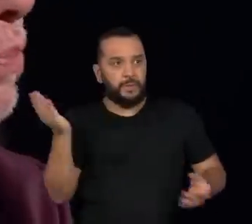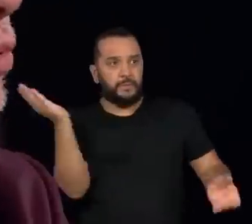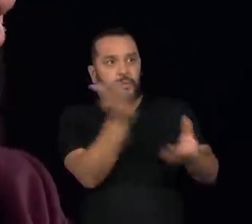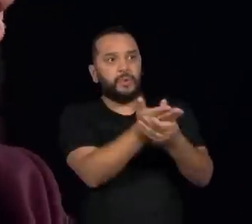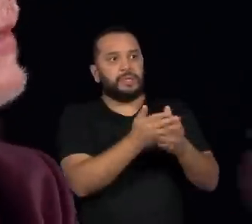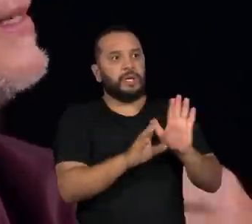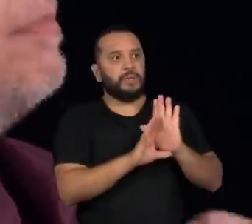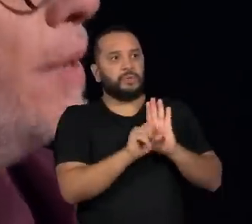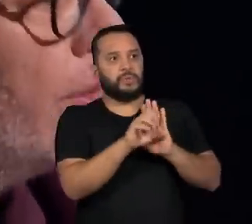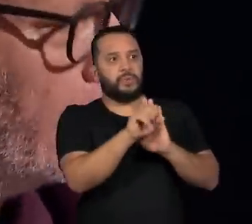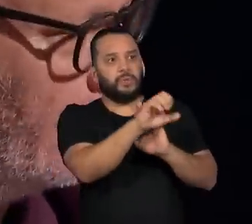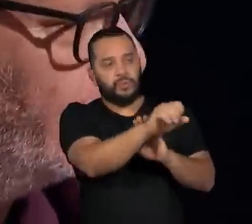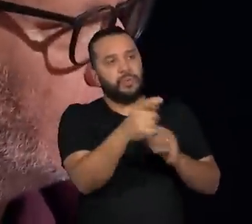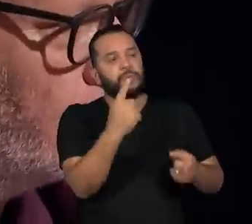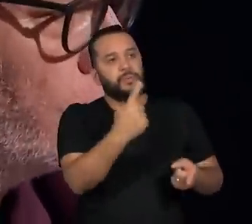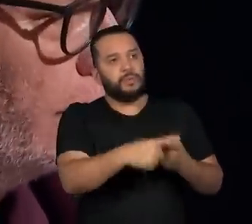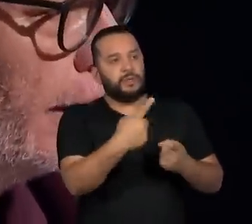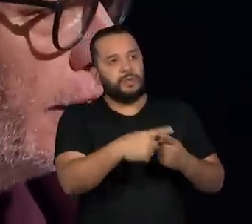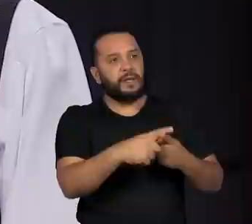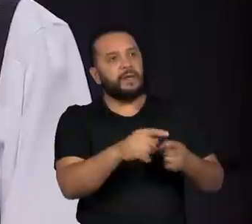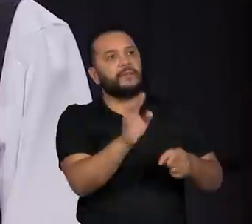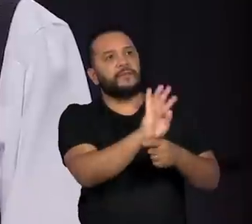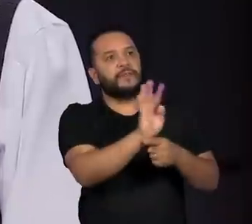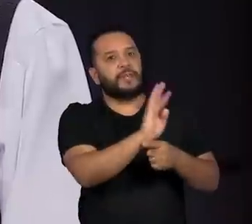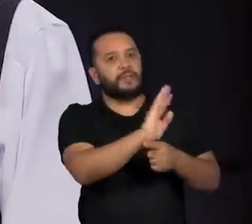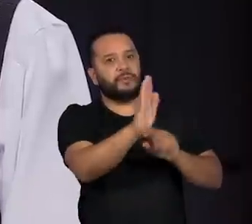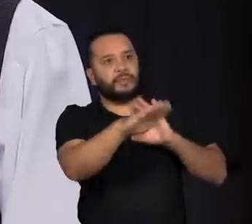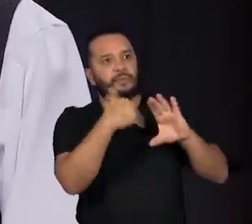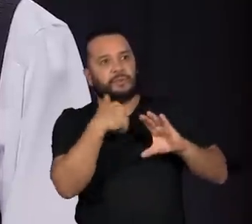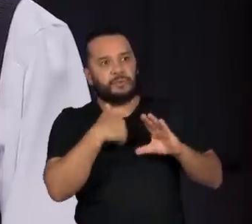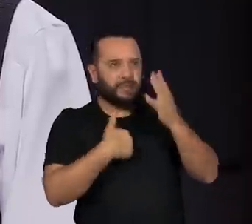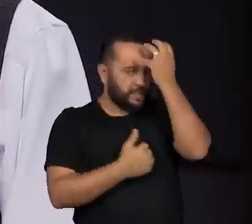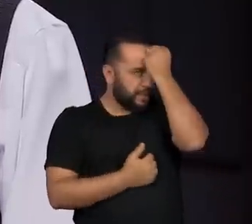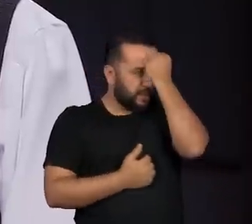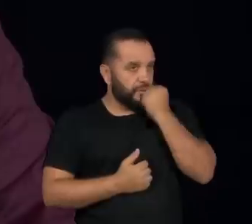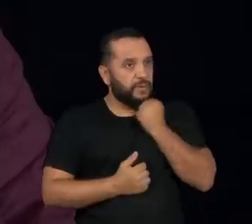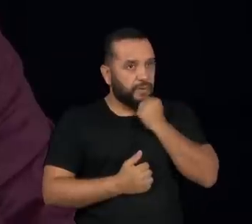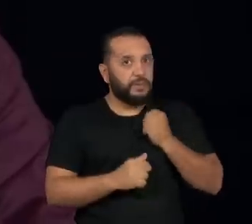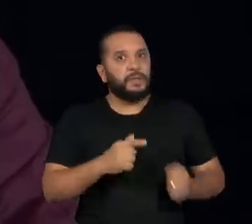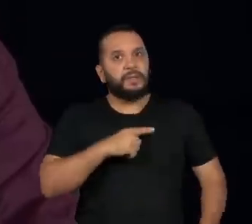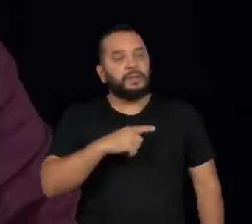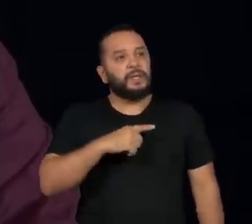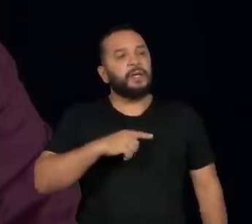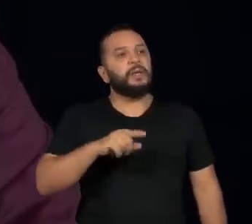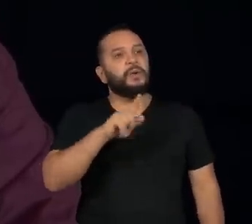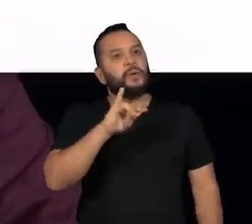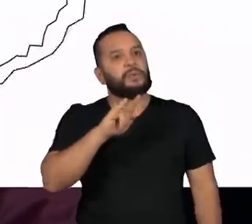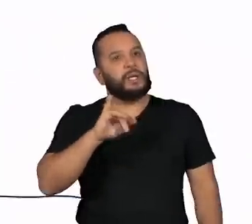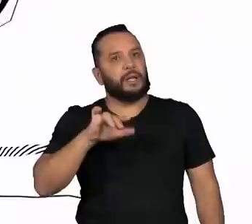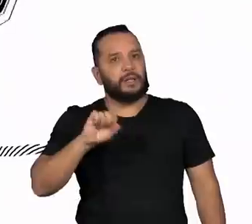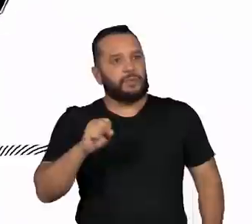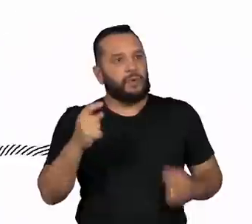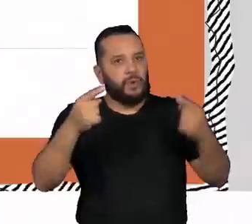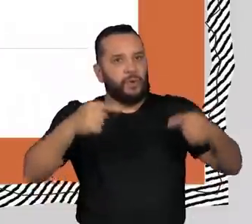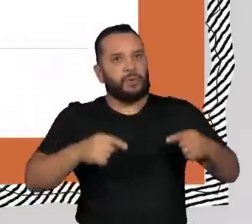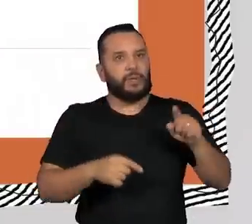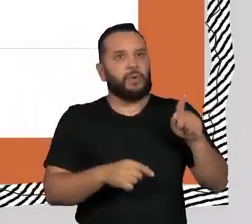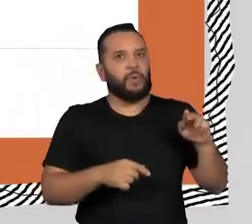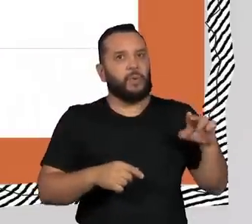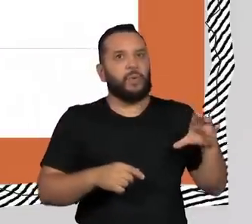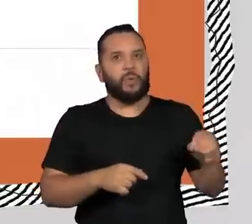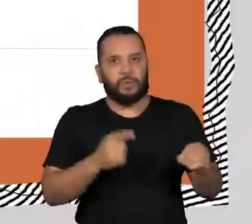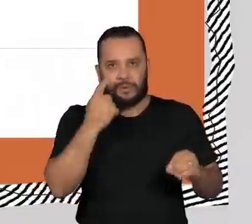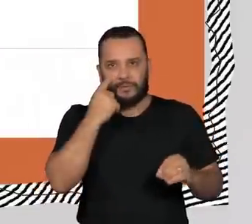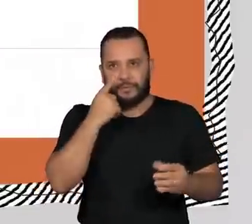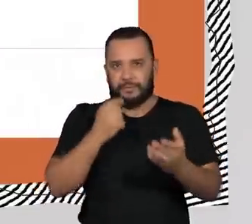porque recebeu aquele vídeo né temos um caso agora Gonzales contra Google nos Estados Unidos é como que